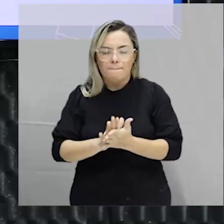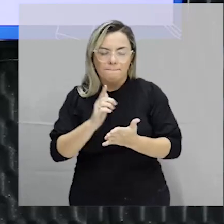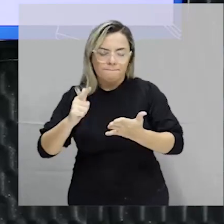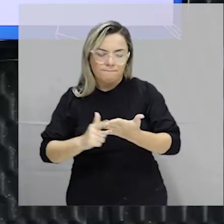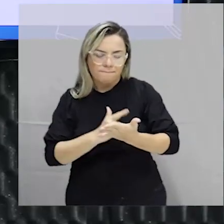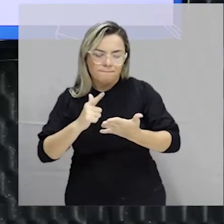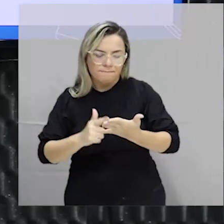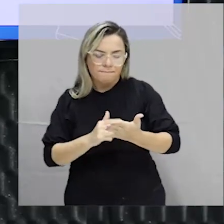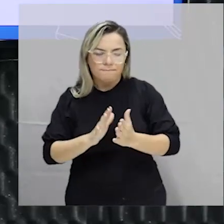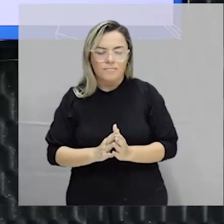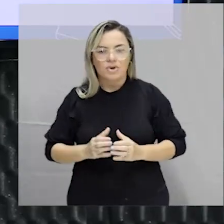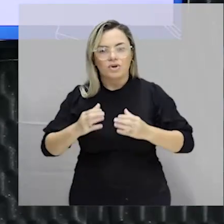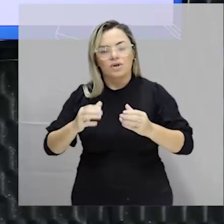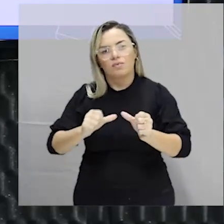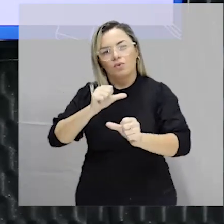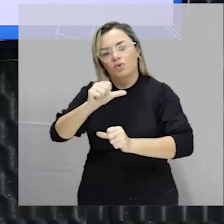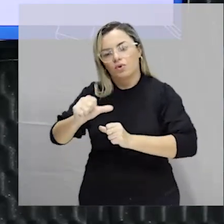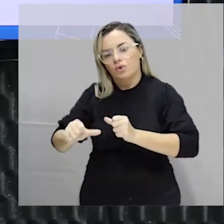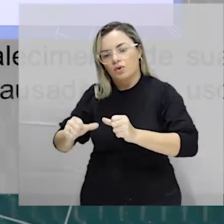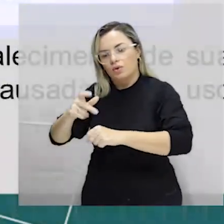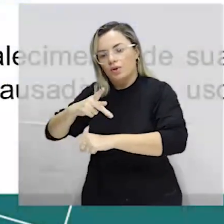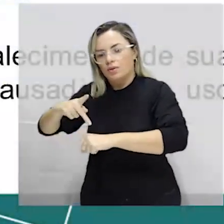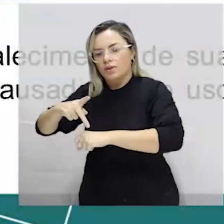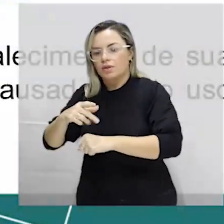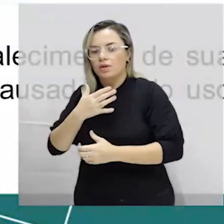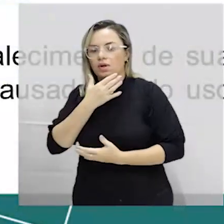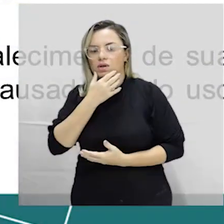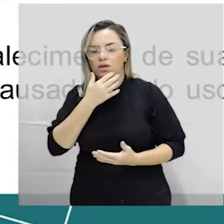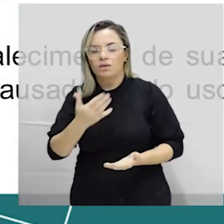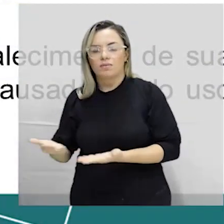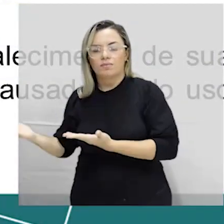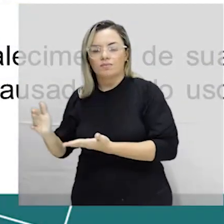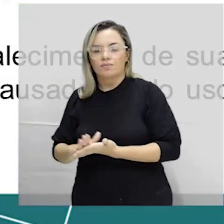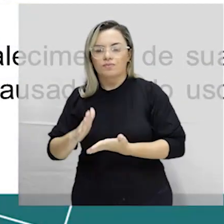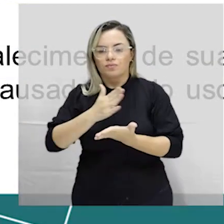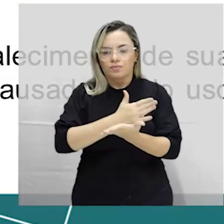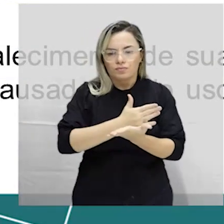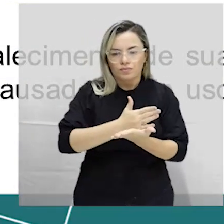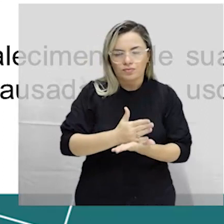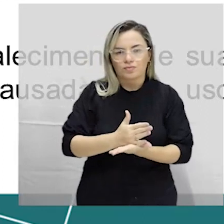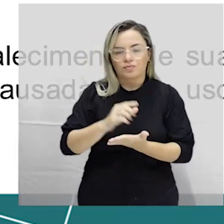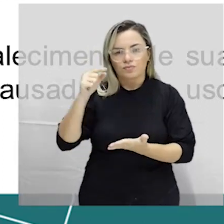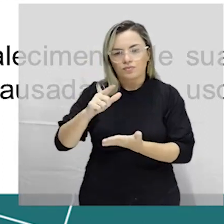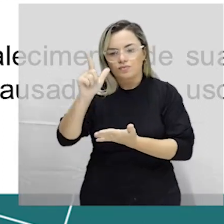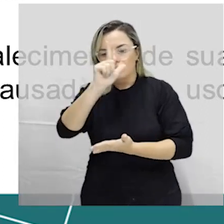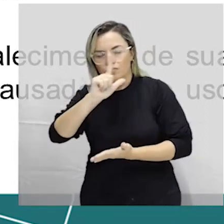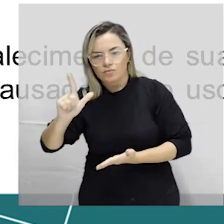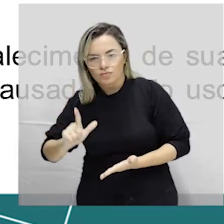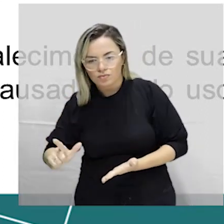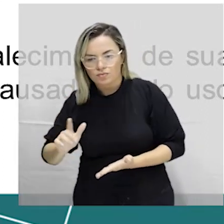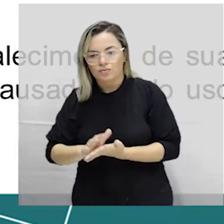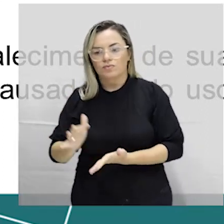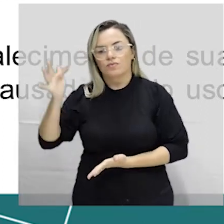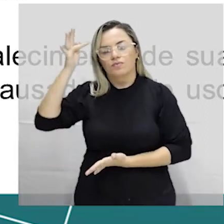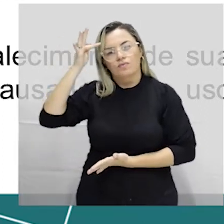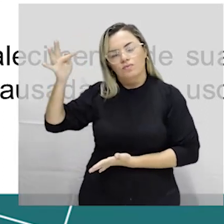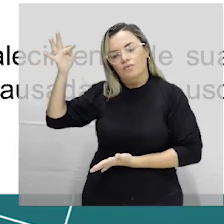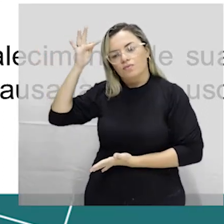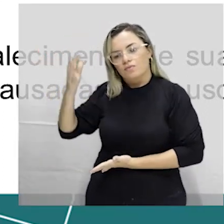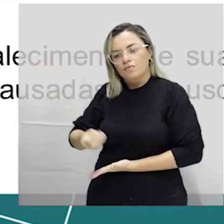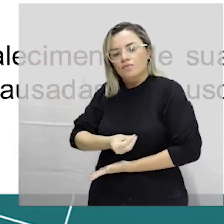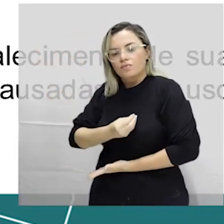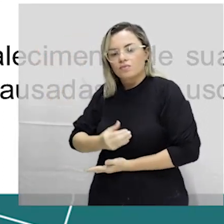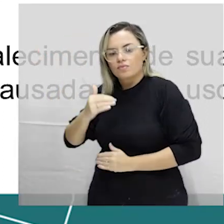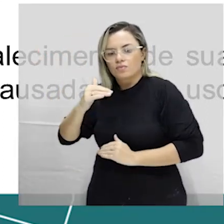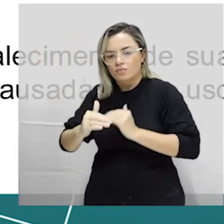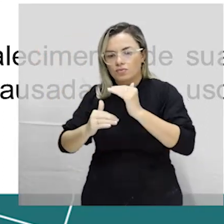morar lá na Inglaterra. A partir de sua estada em Londres, né, do momento que ele passa a viver em Londres, o filósofo passou